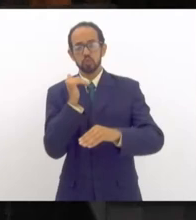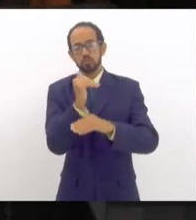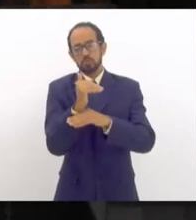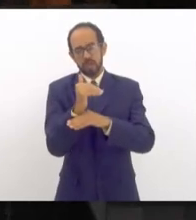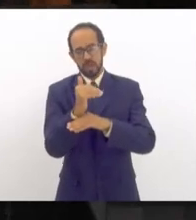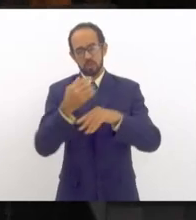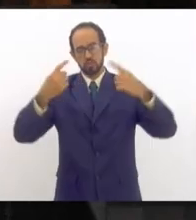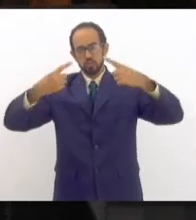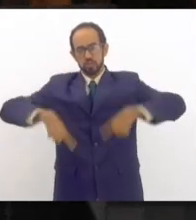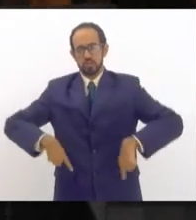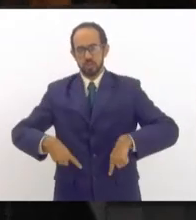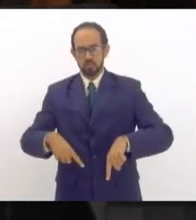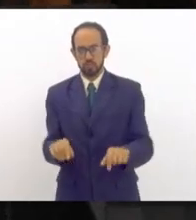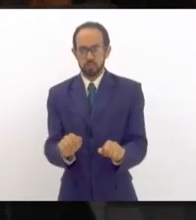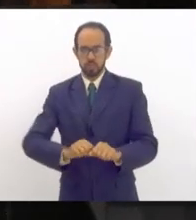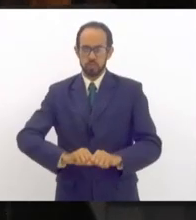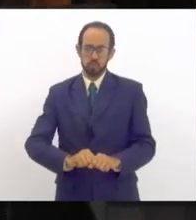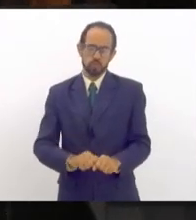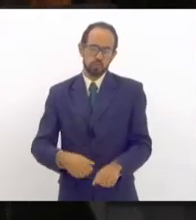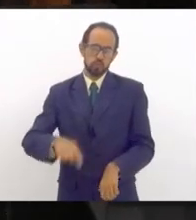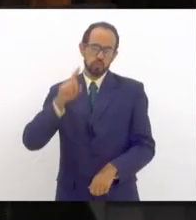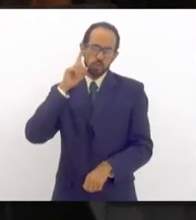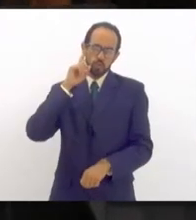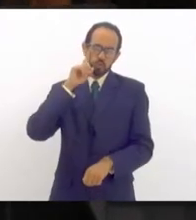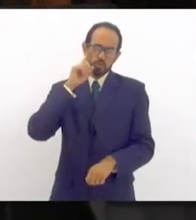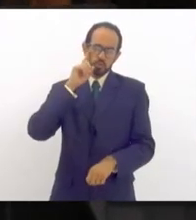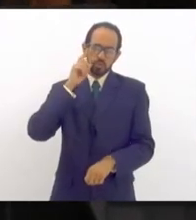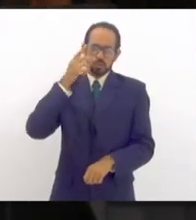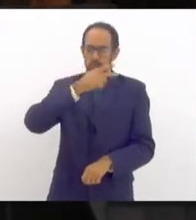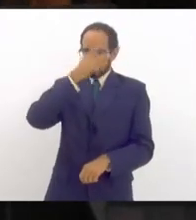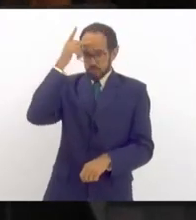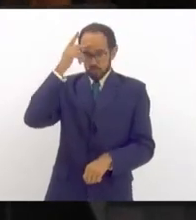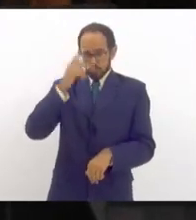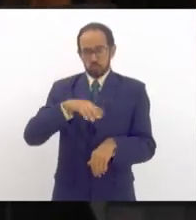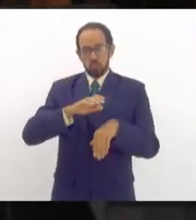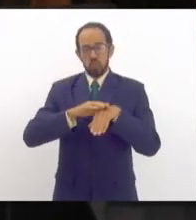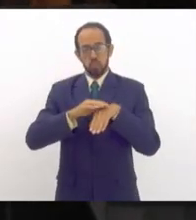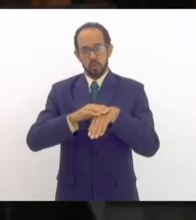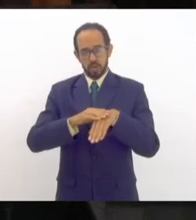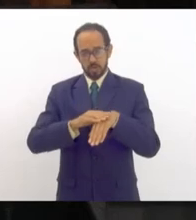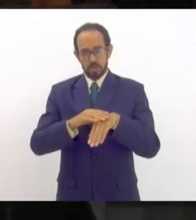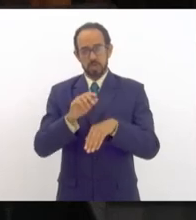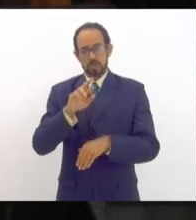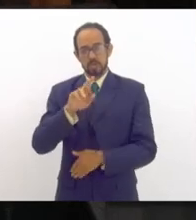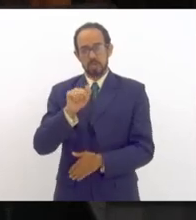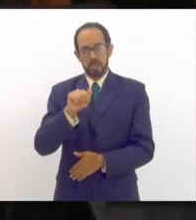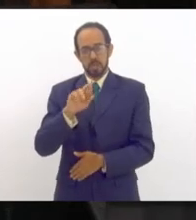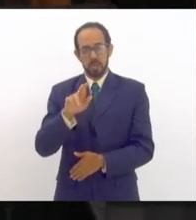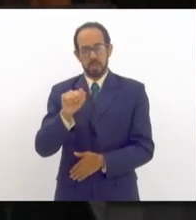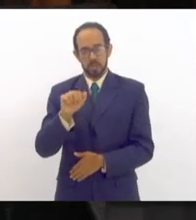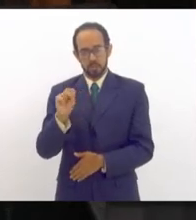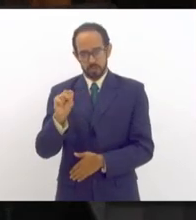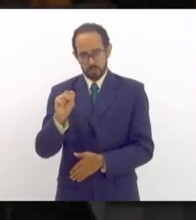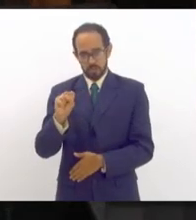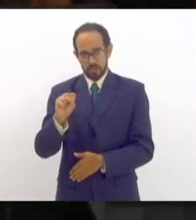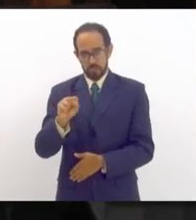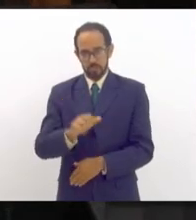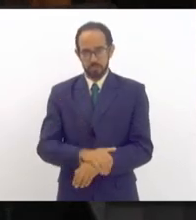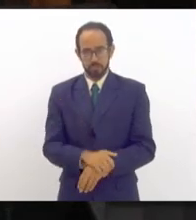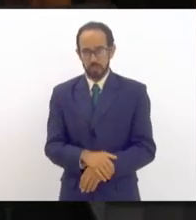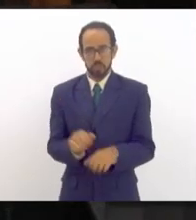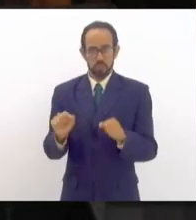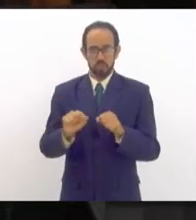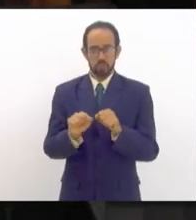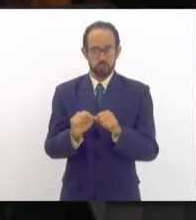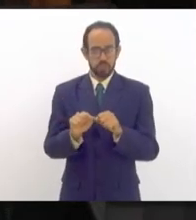desafios diários das pessoas com doenças raras nós preparamos Nossa são todo